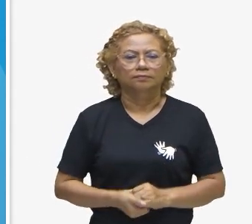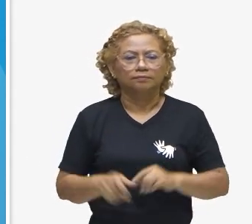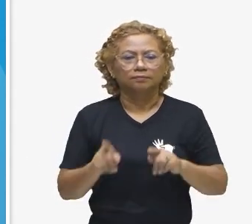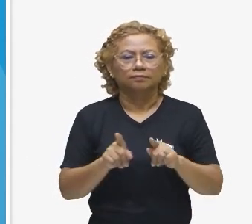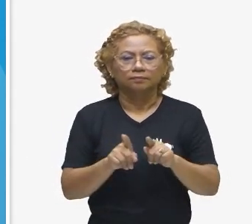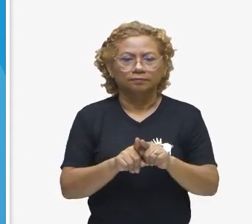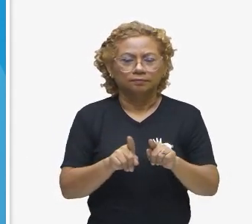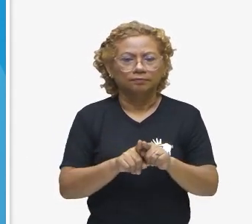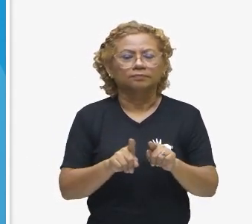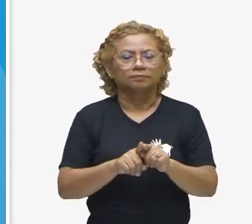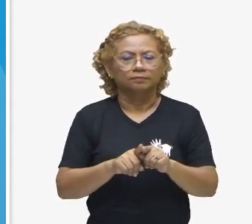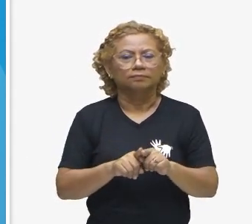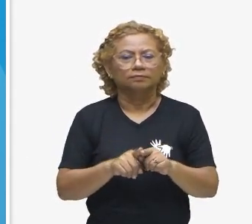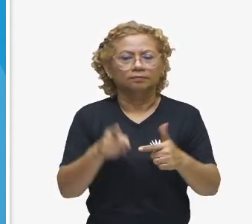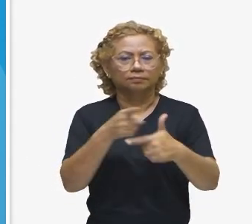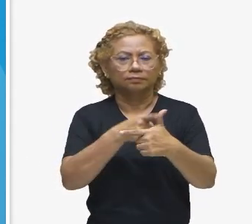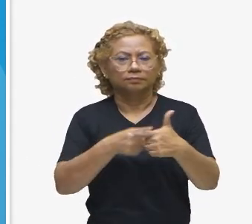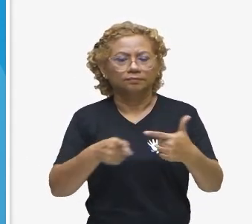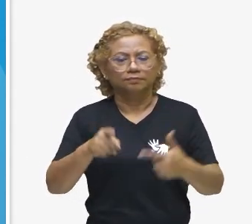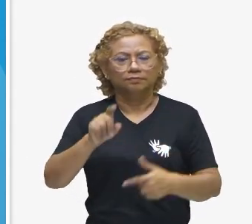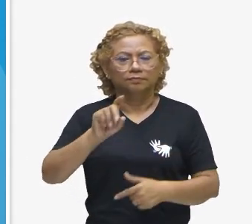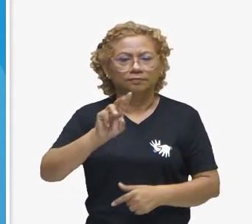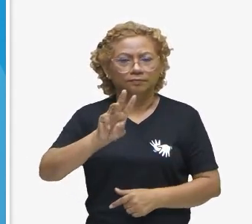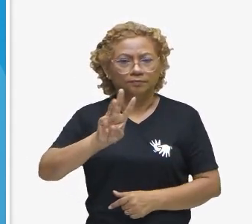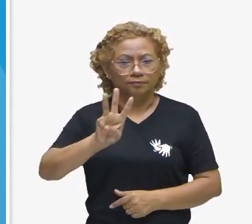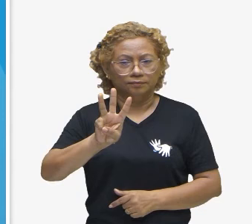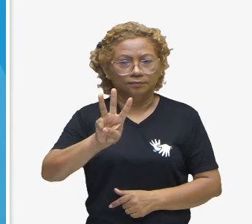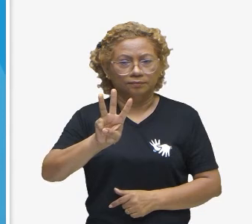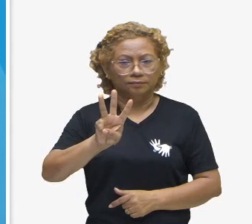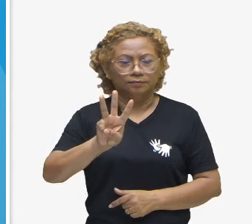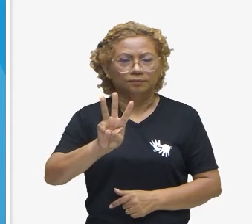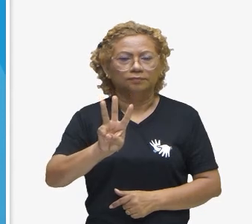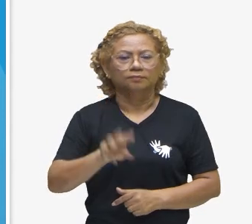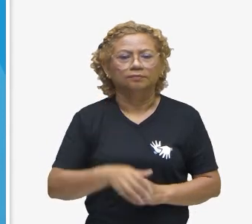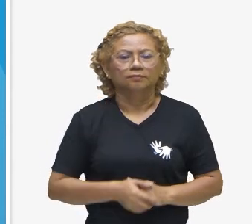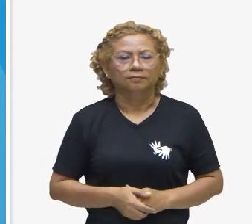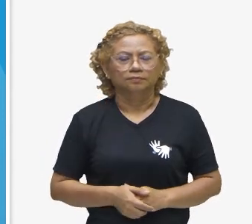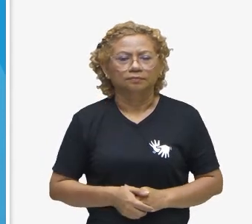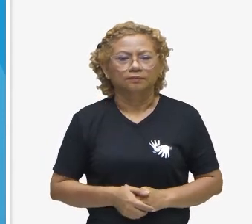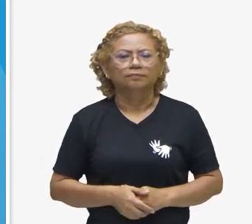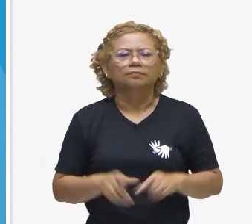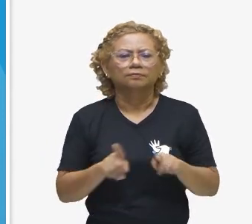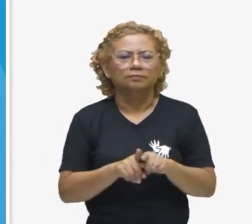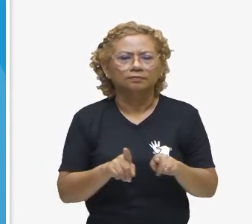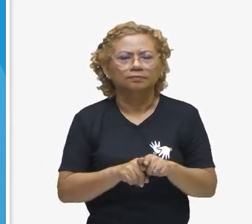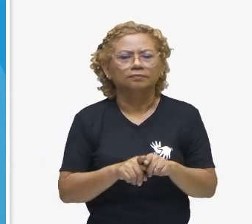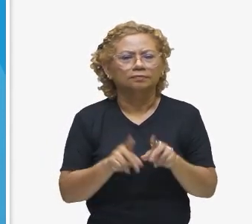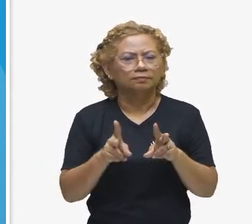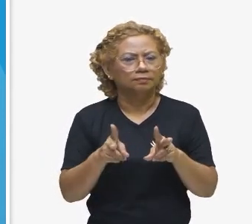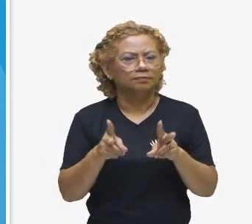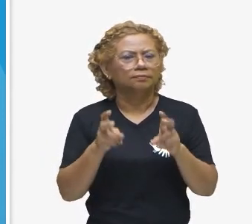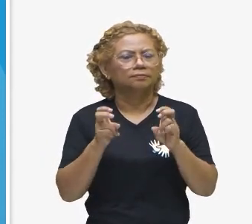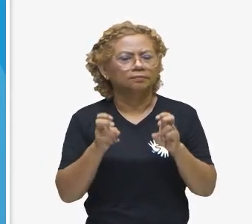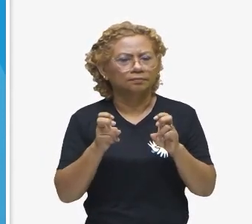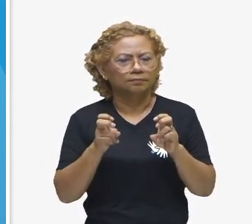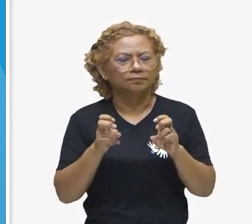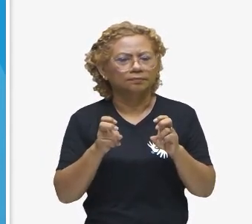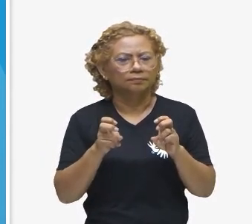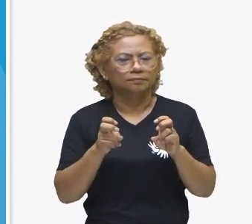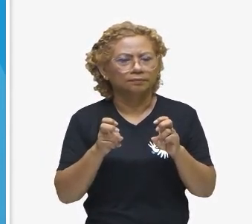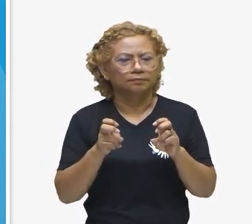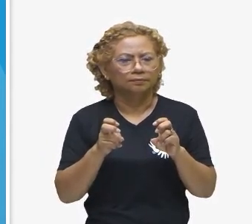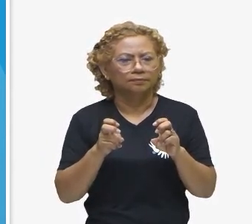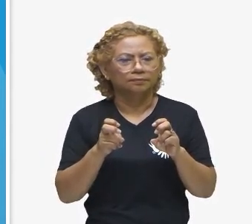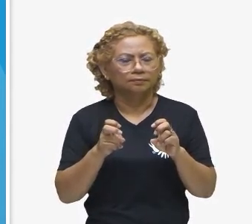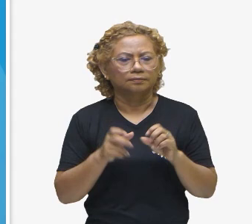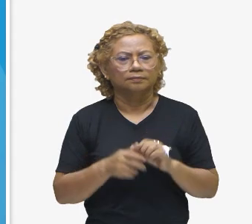função foi dividido em 3 partes. E aqui temos uma observação, que tudo isso também vale para a